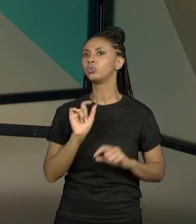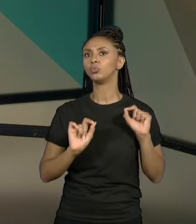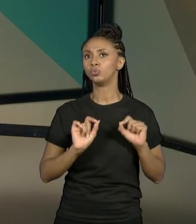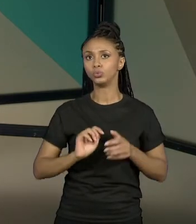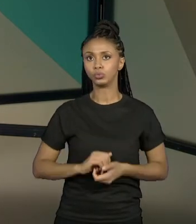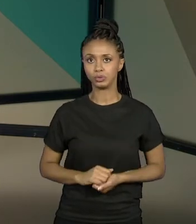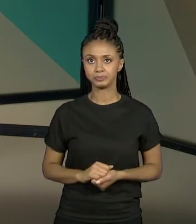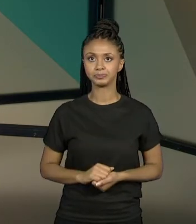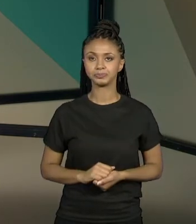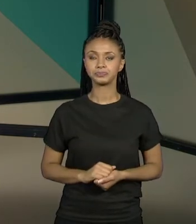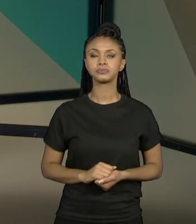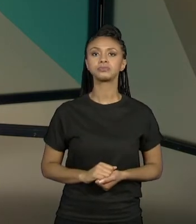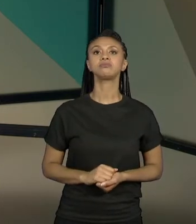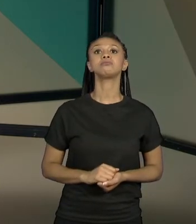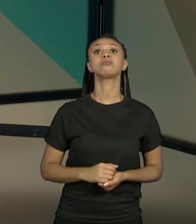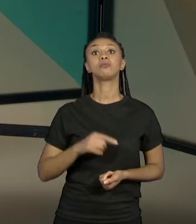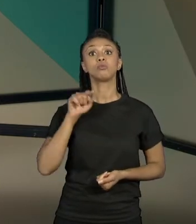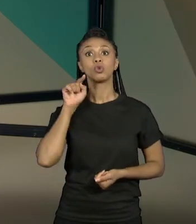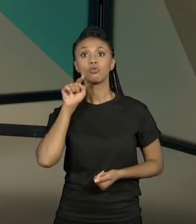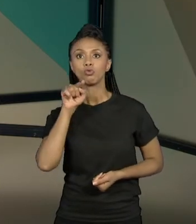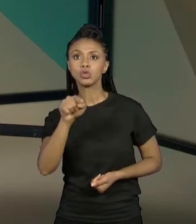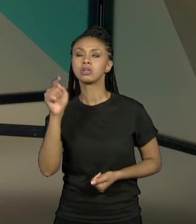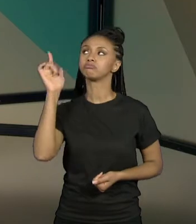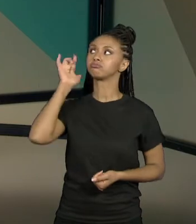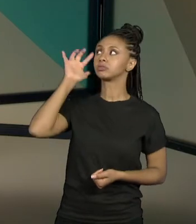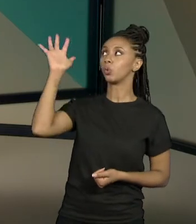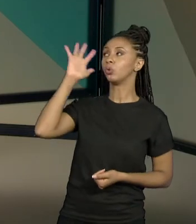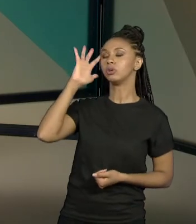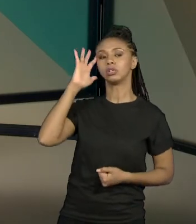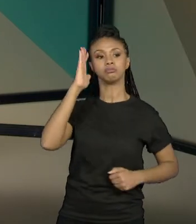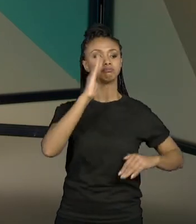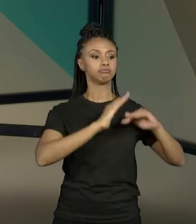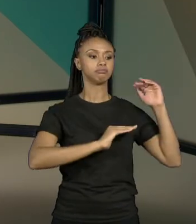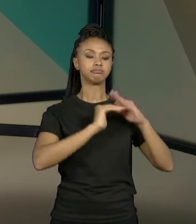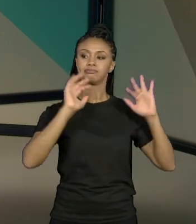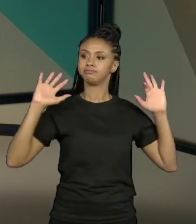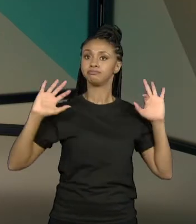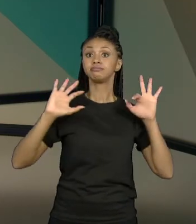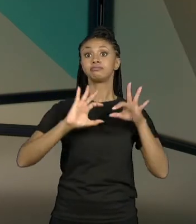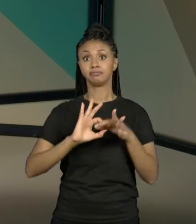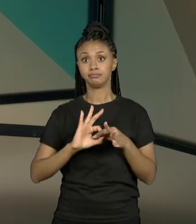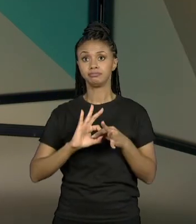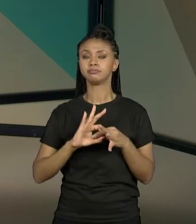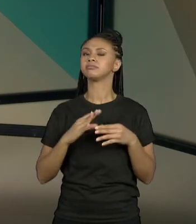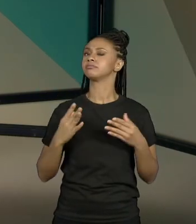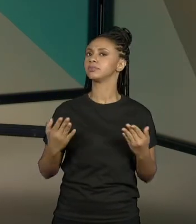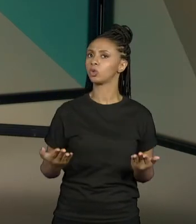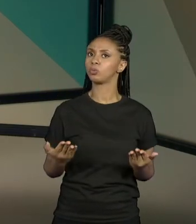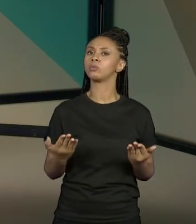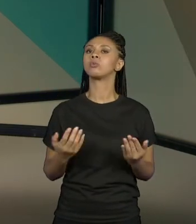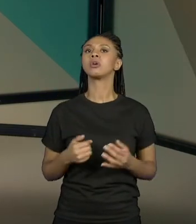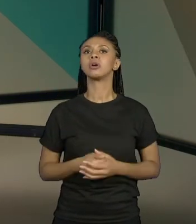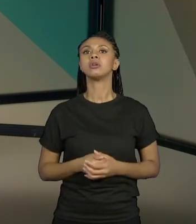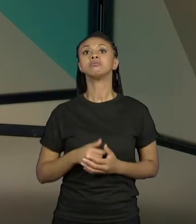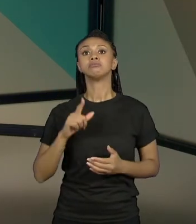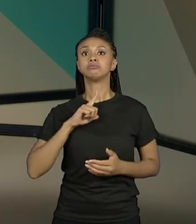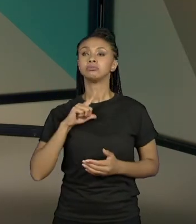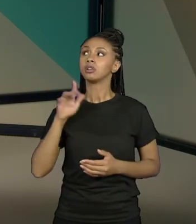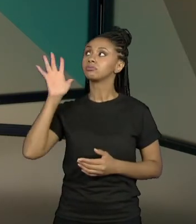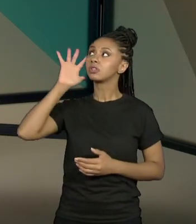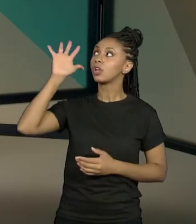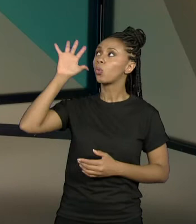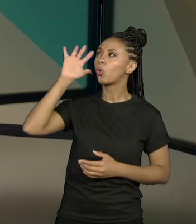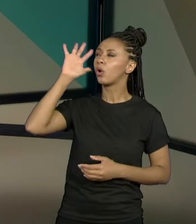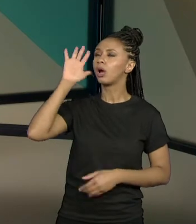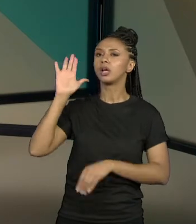faça a fusão de teoria com prática. Então, você vai usar conceitos que